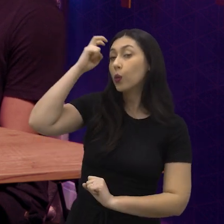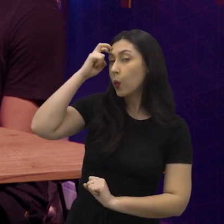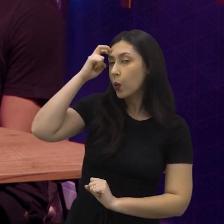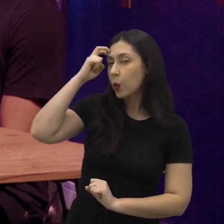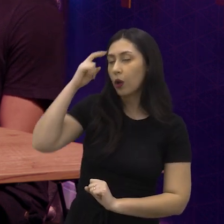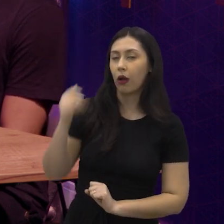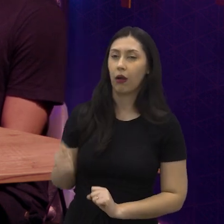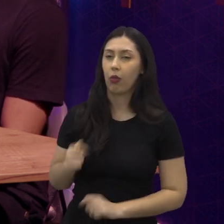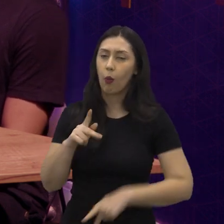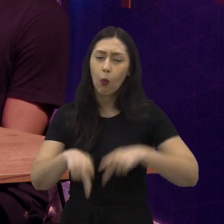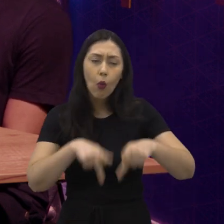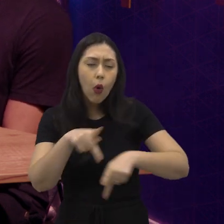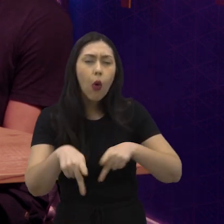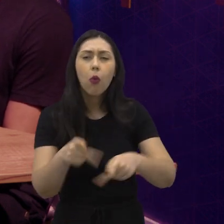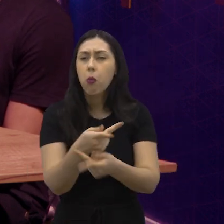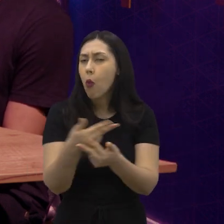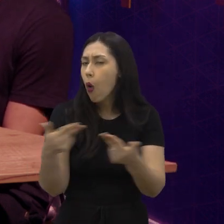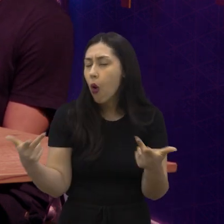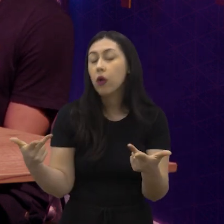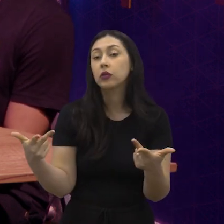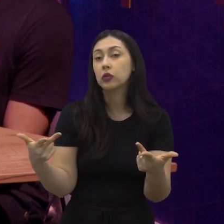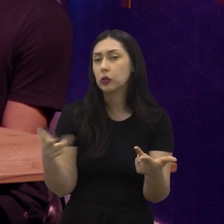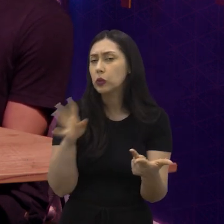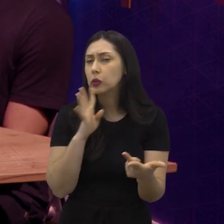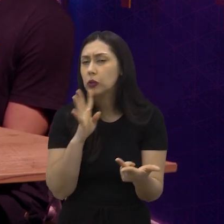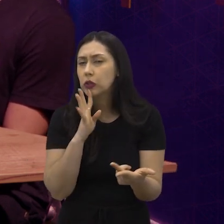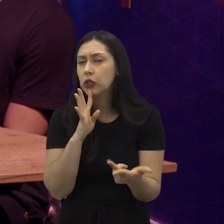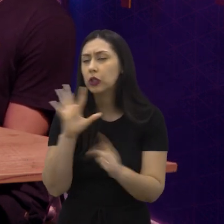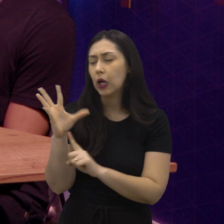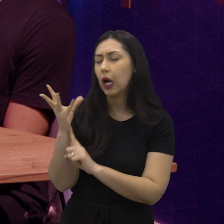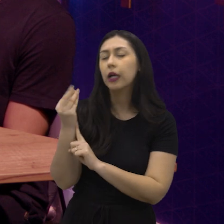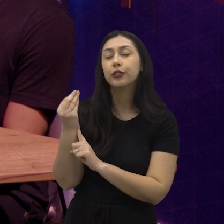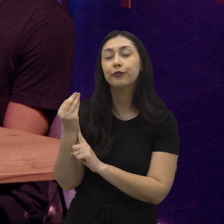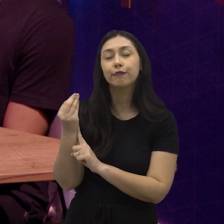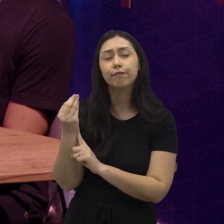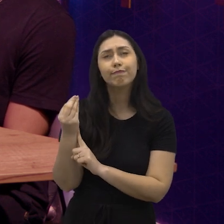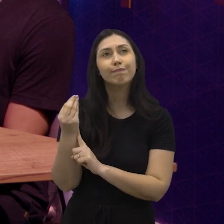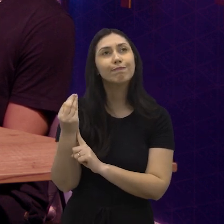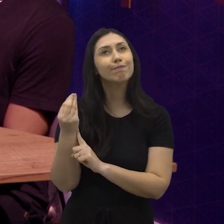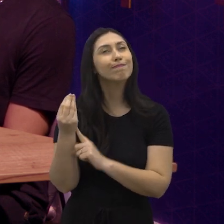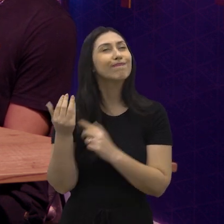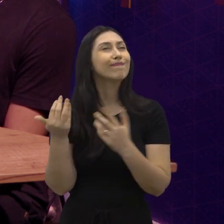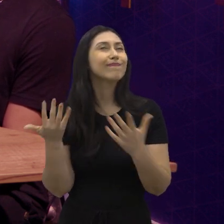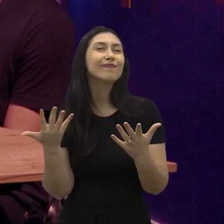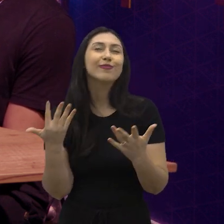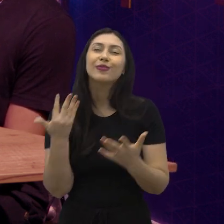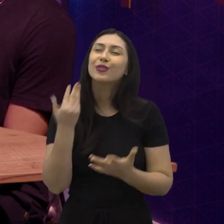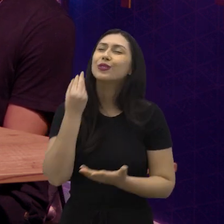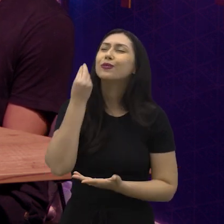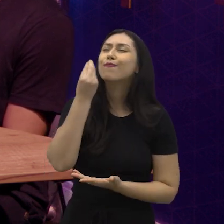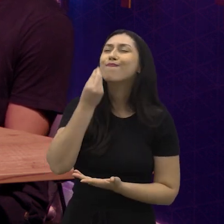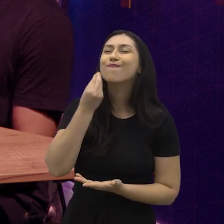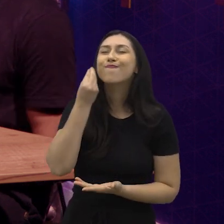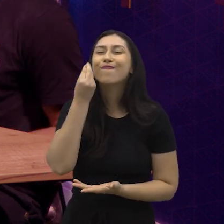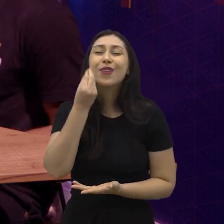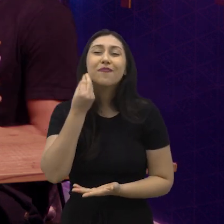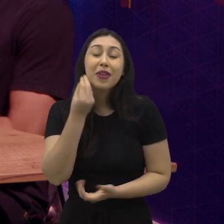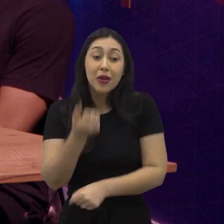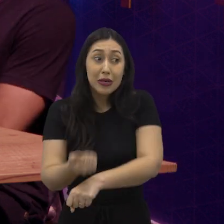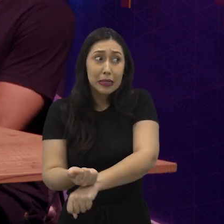gente fala das obras, da arte, né, a gente experimenta